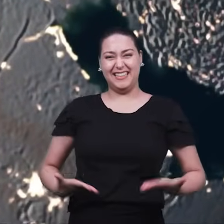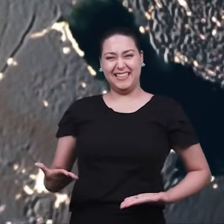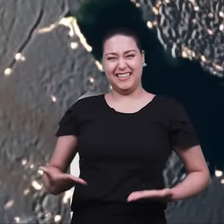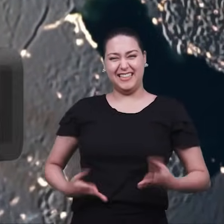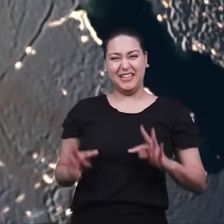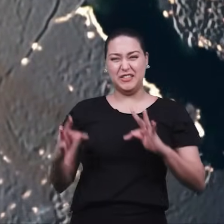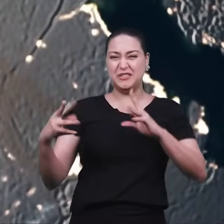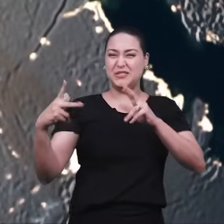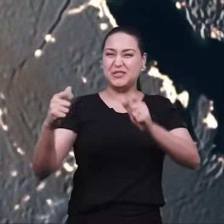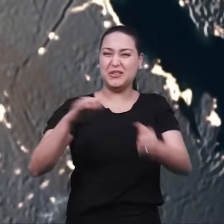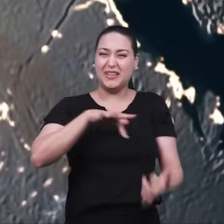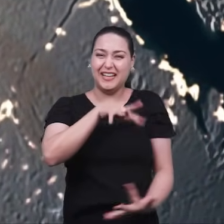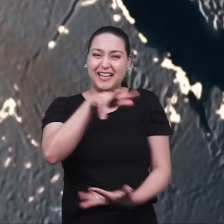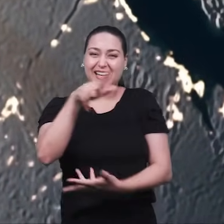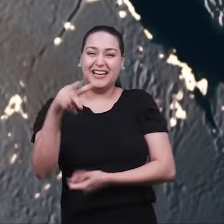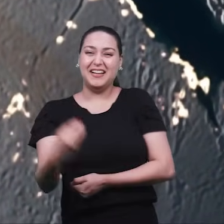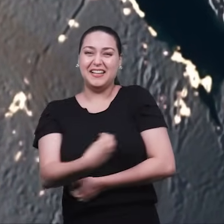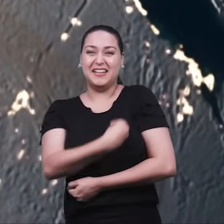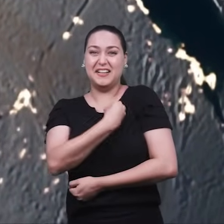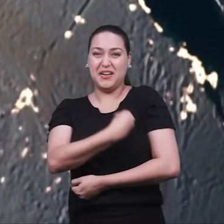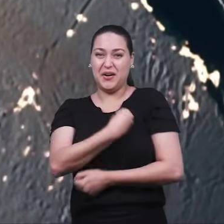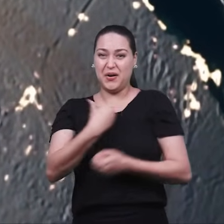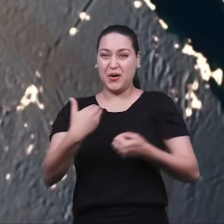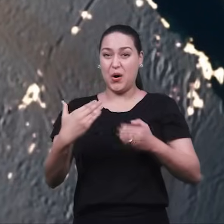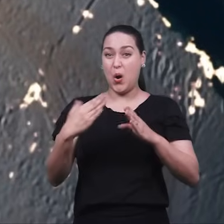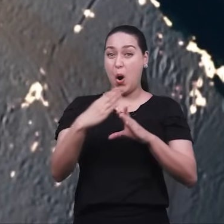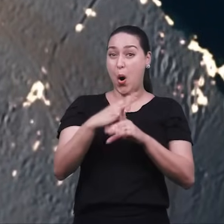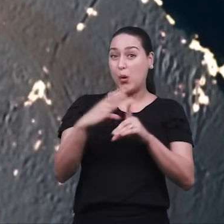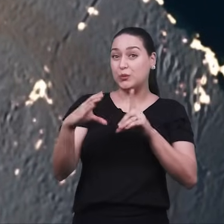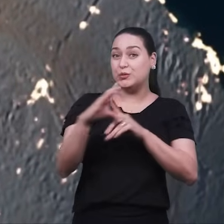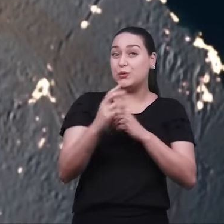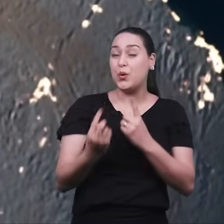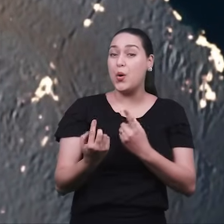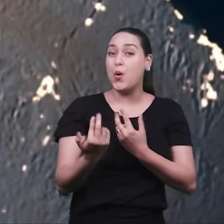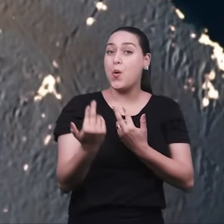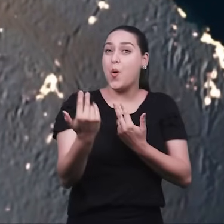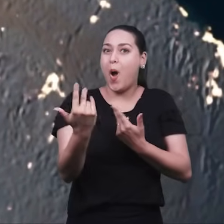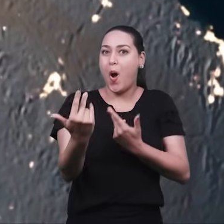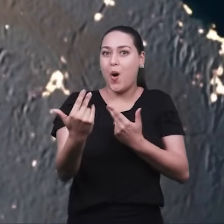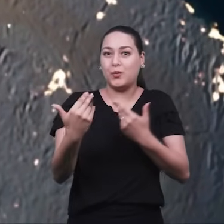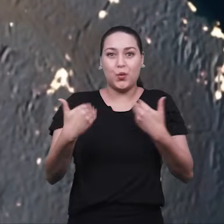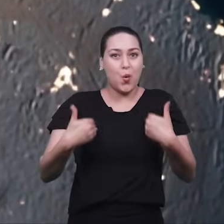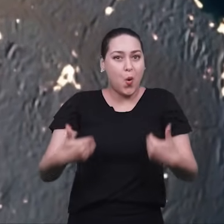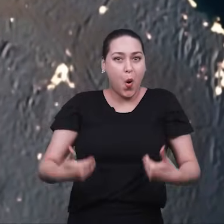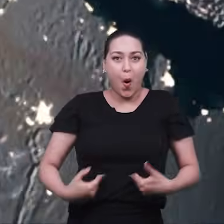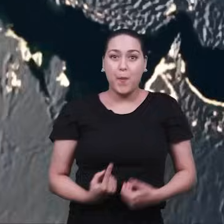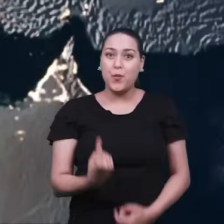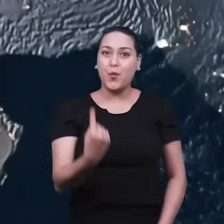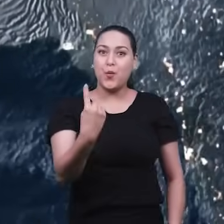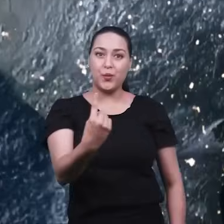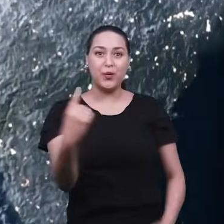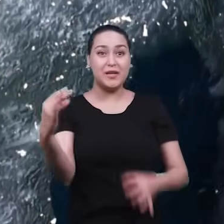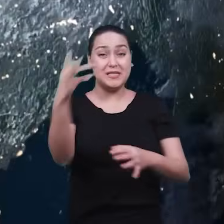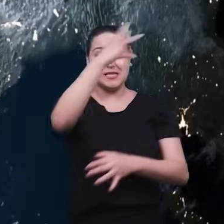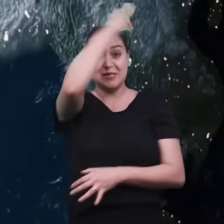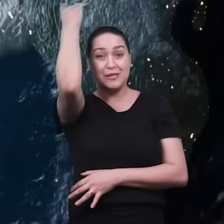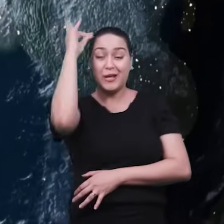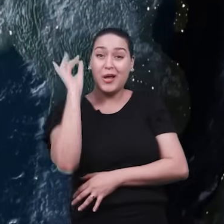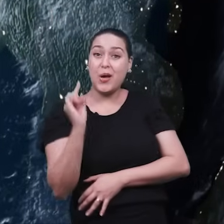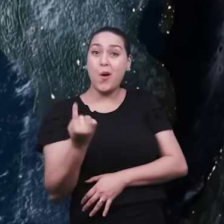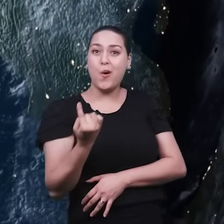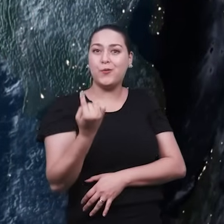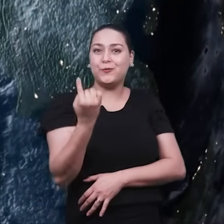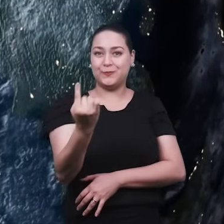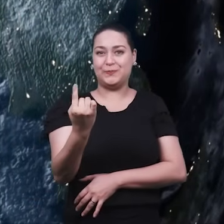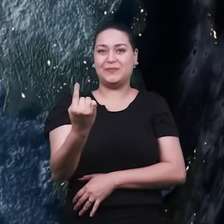Irmãos de todas as partes do mundo participam de um mesmo culto, em conjunto, no mesmo corpo e no mesmo